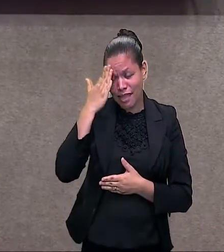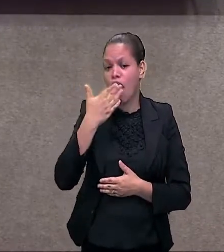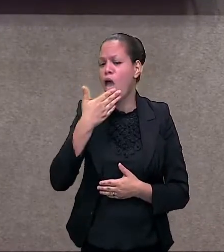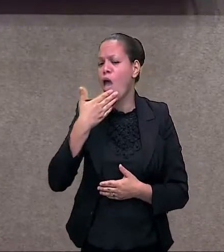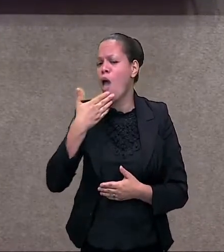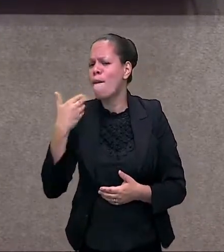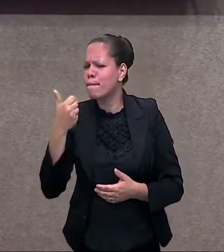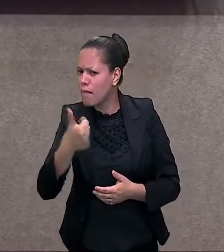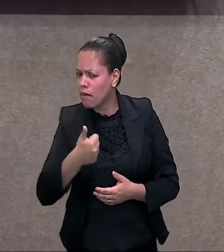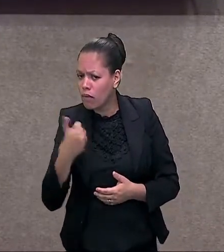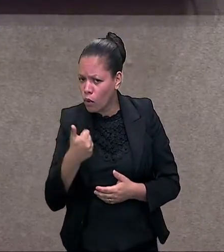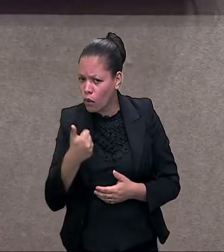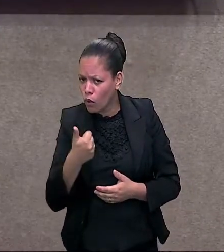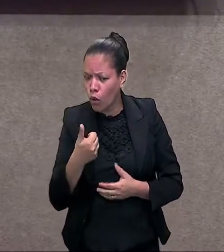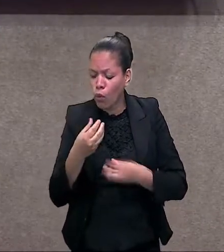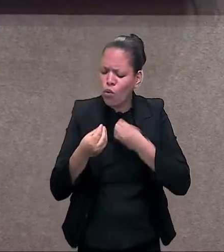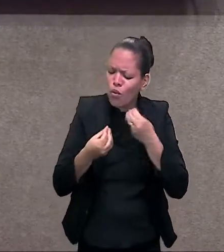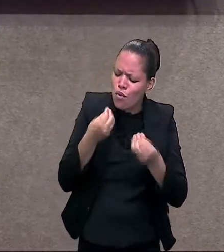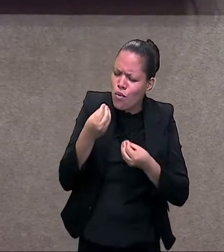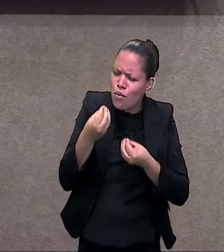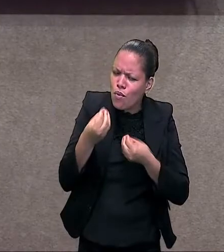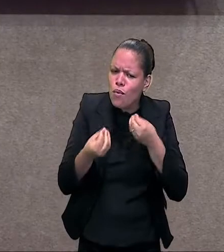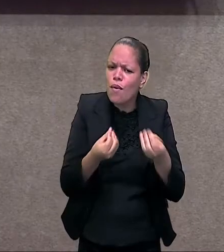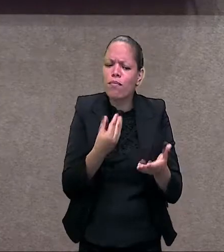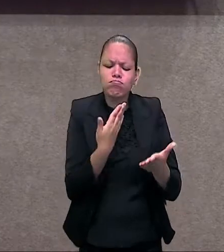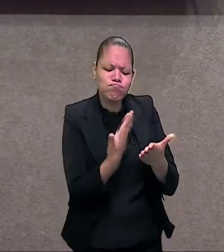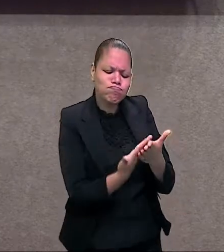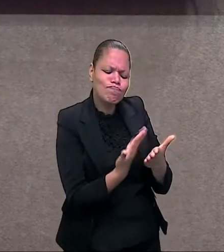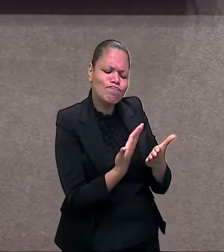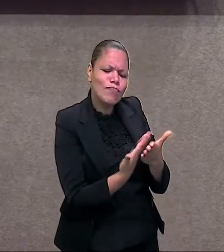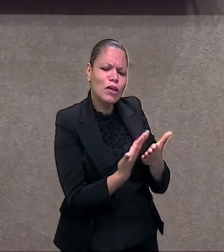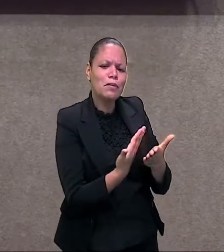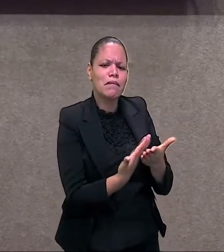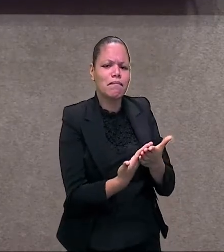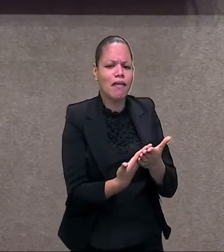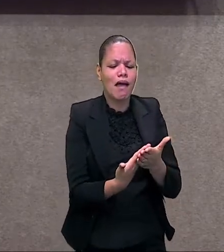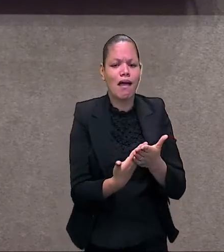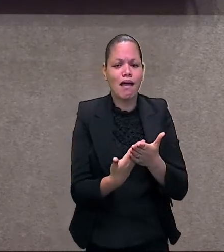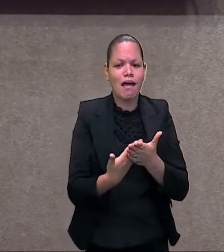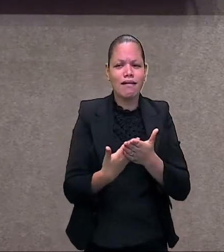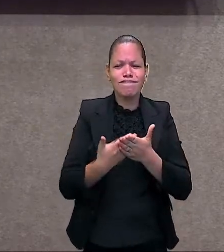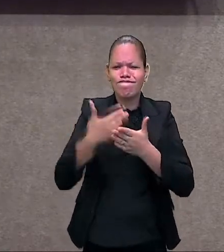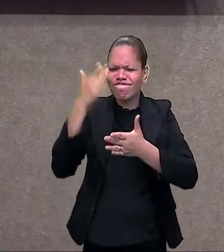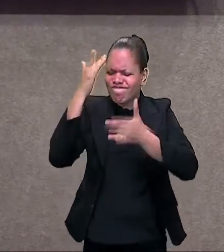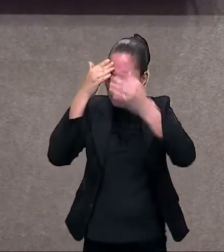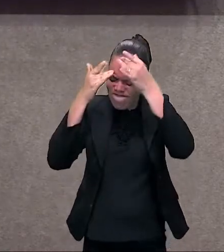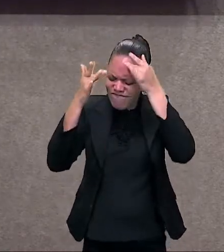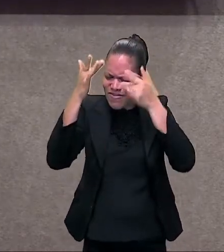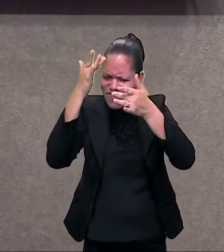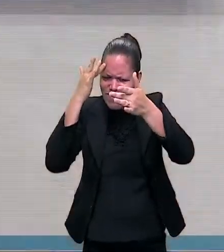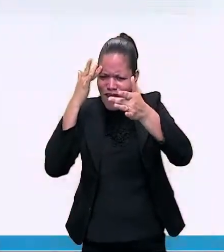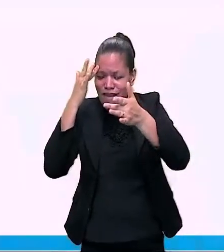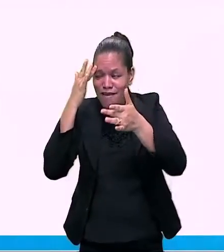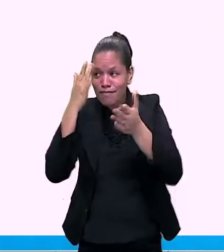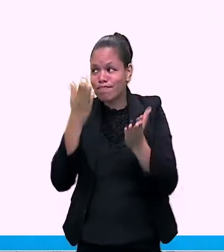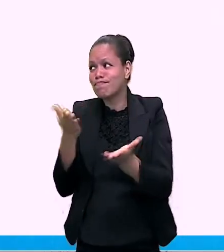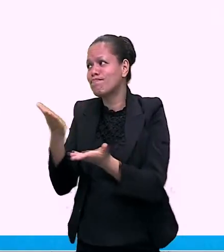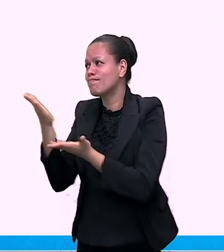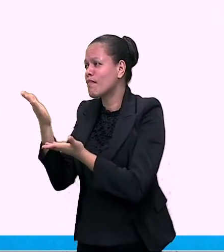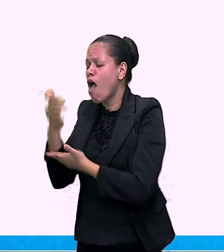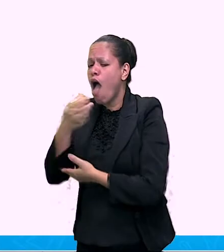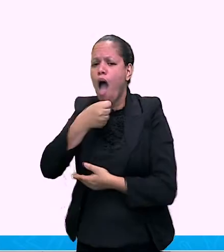como interpretar, como entender, como compreender a reportagem. Vamos lá? Primeira